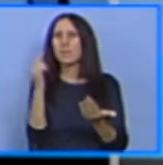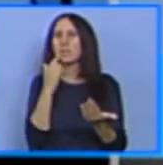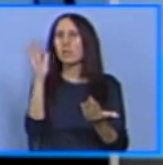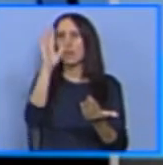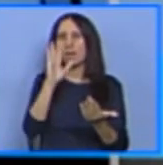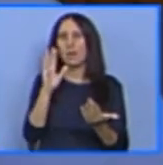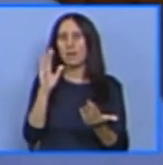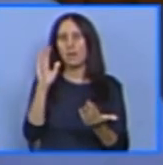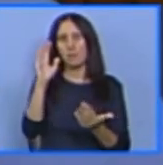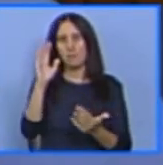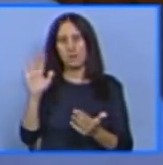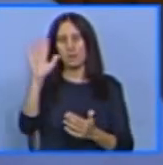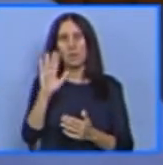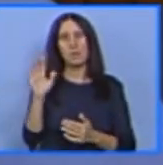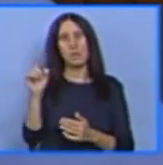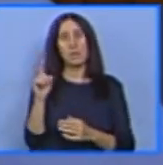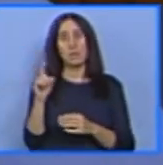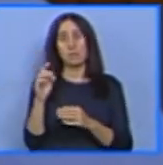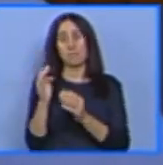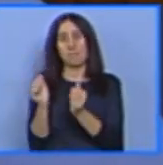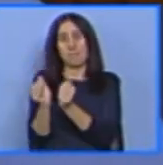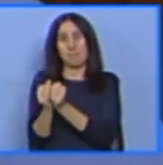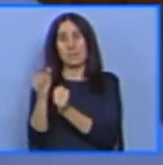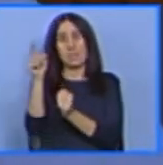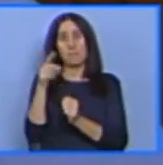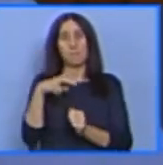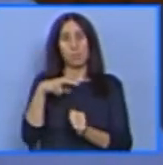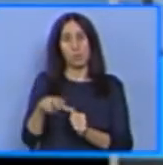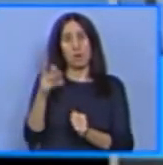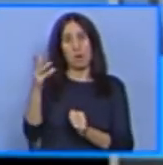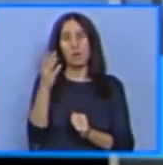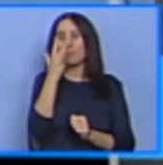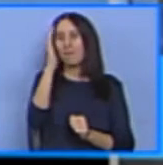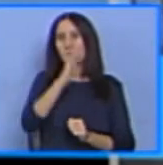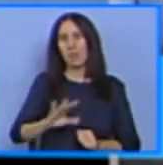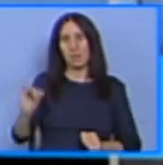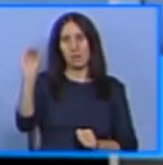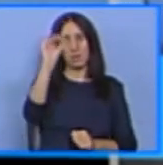também Portugal do outro, e também para as colónias africanas. E